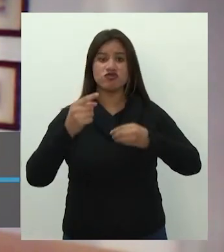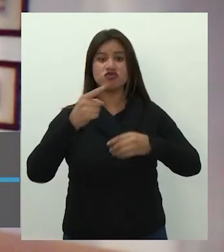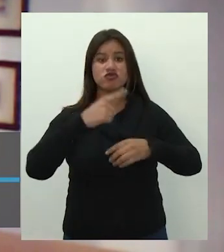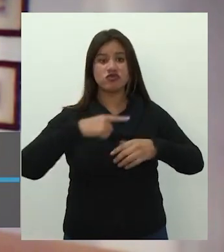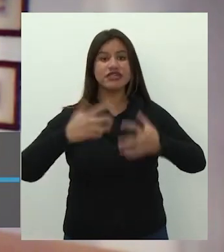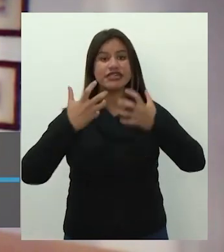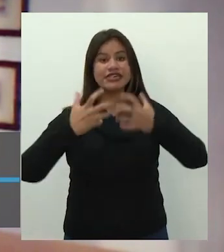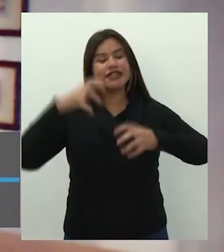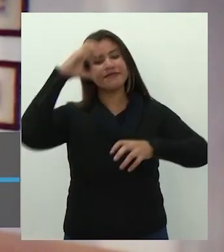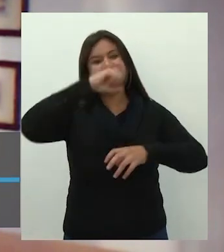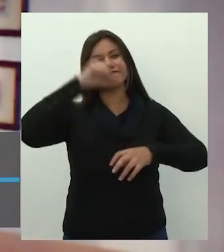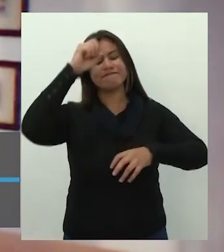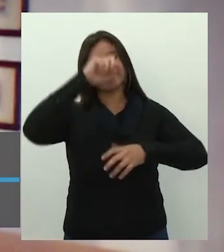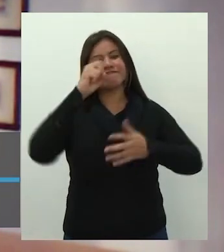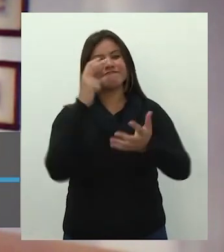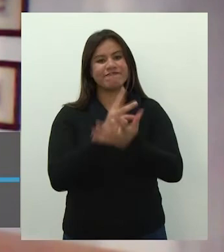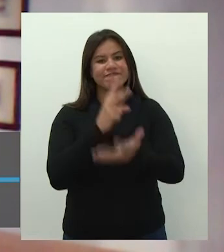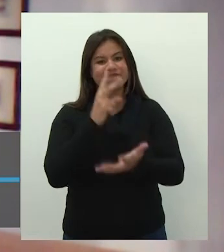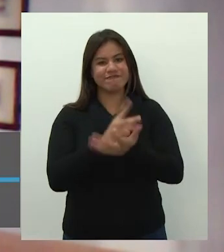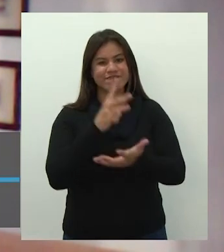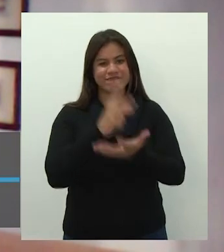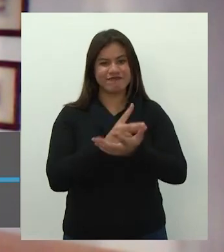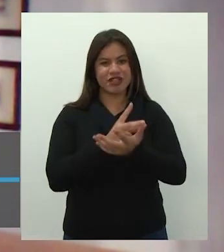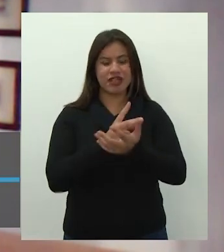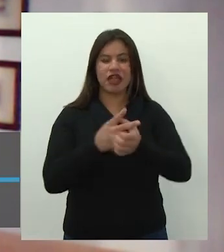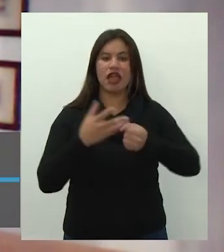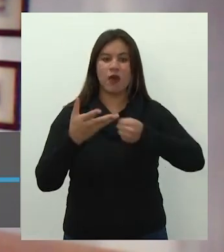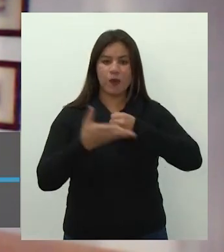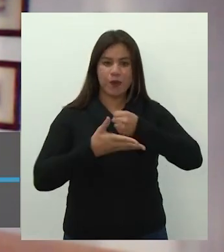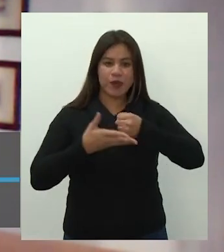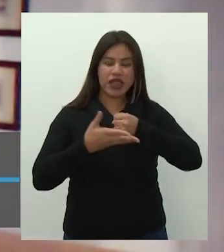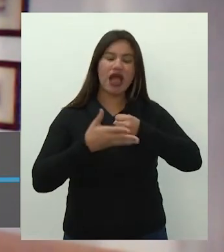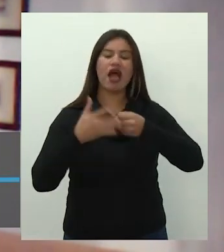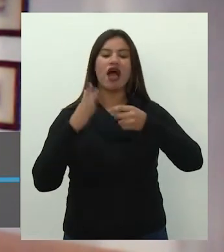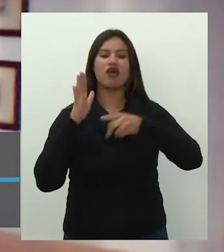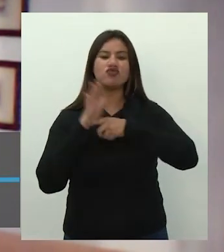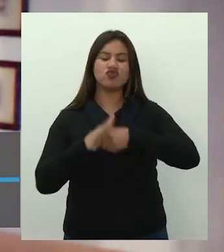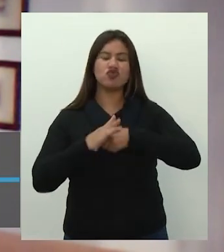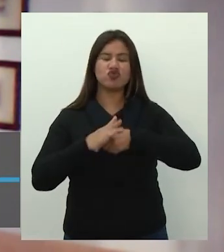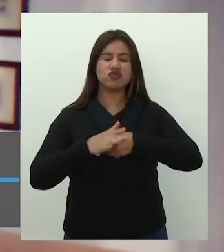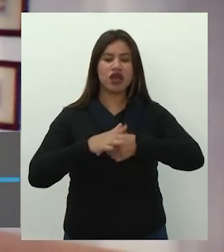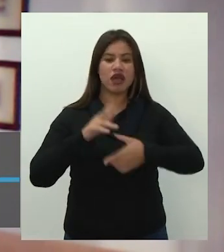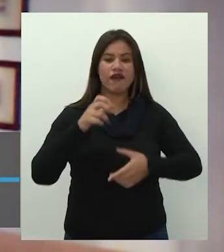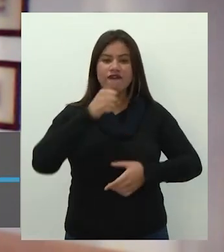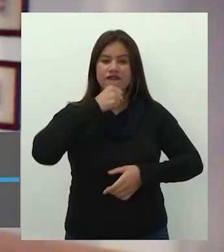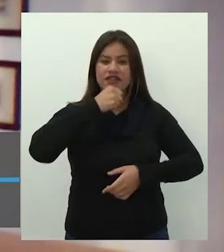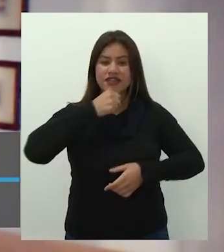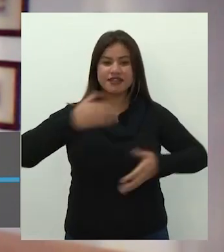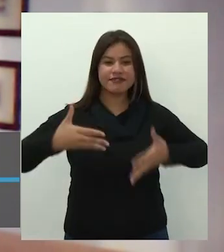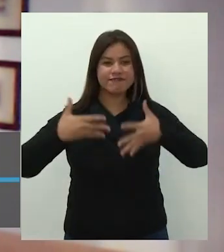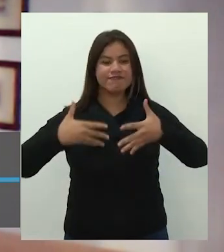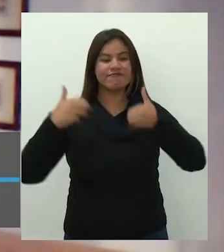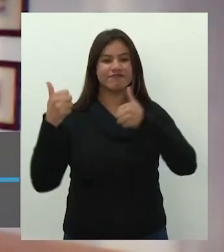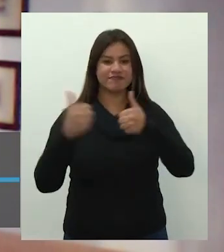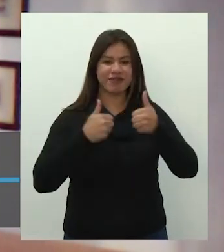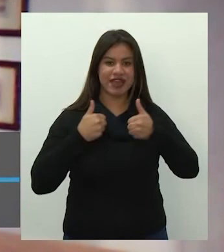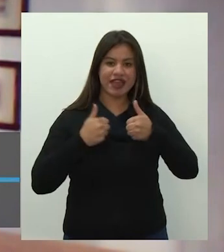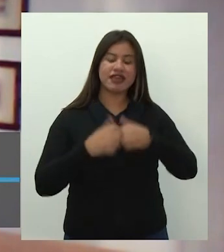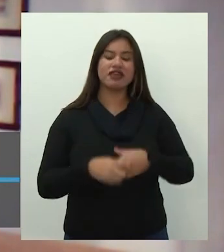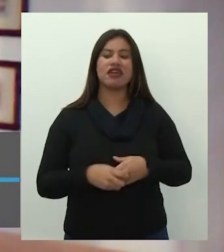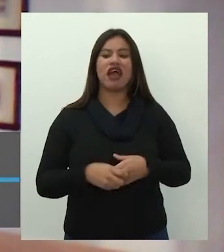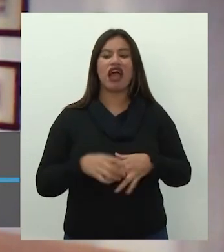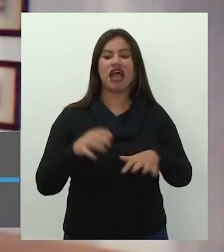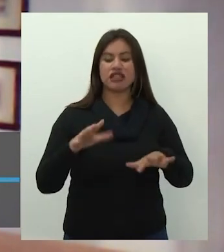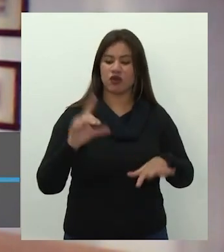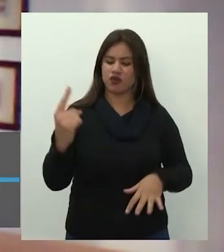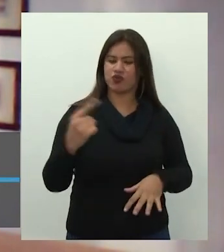querendo aprender sempre. É um dos pilares do envelhecimento ativo. Então, é isso de dizer do neto